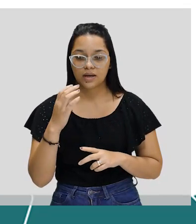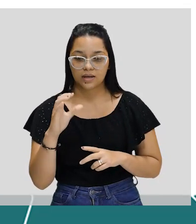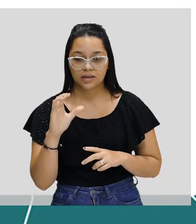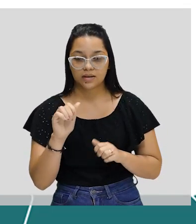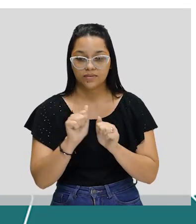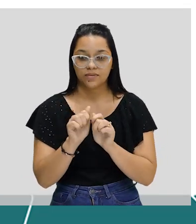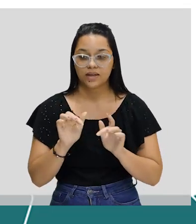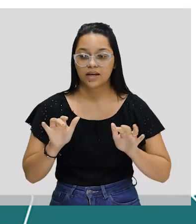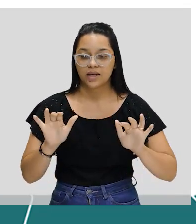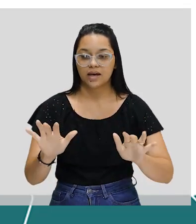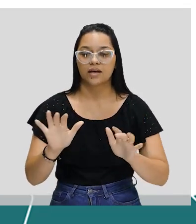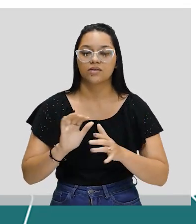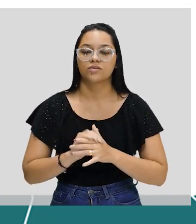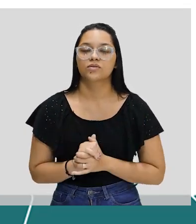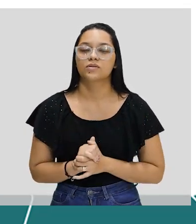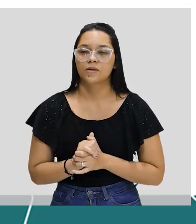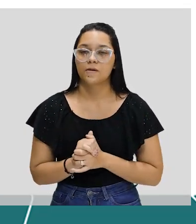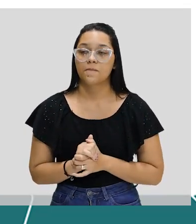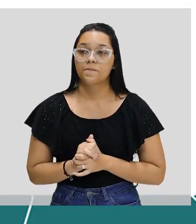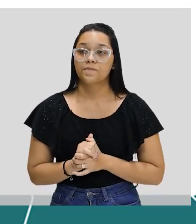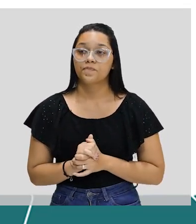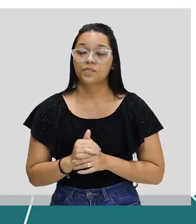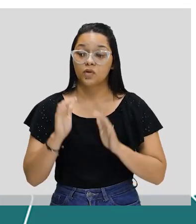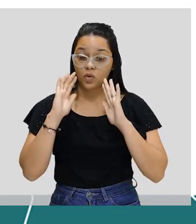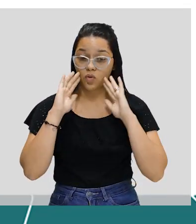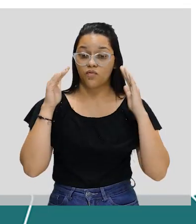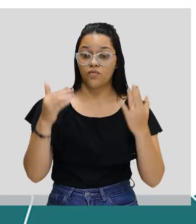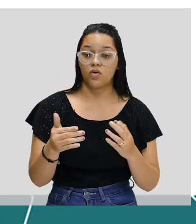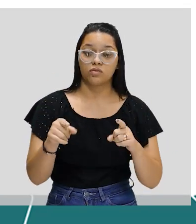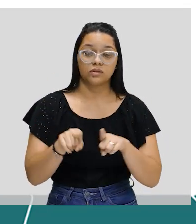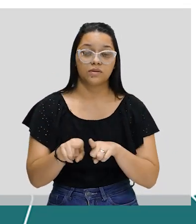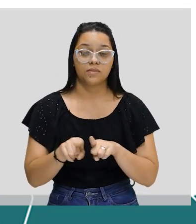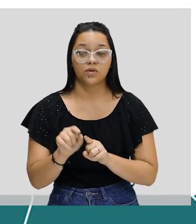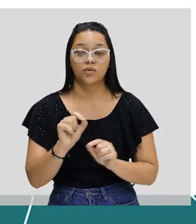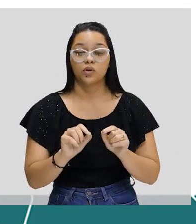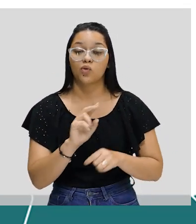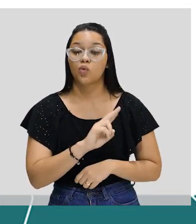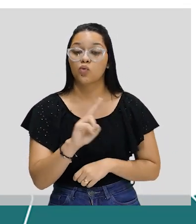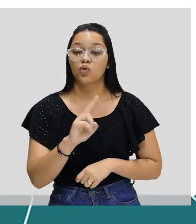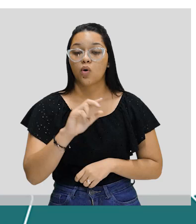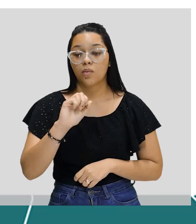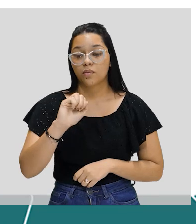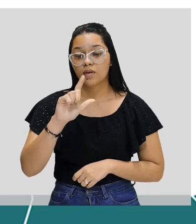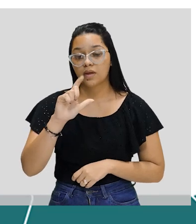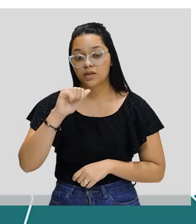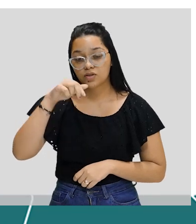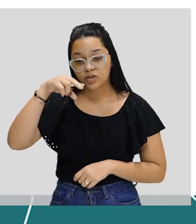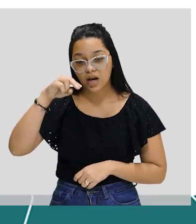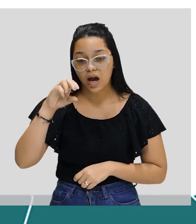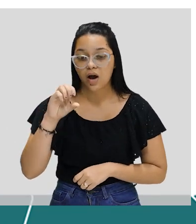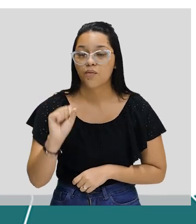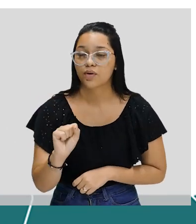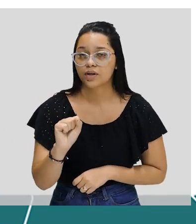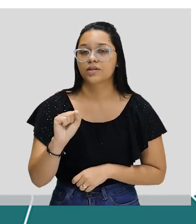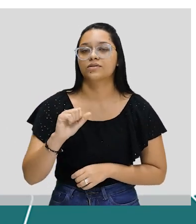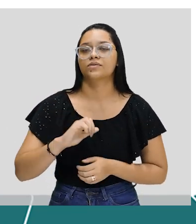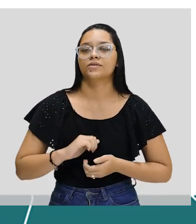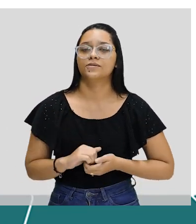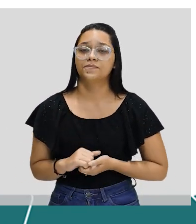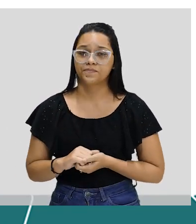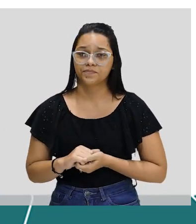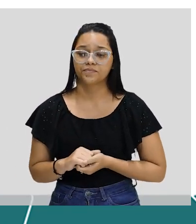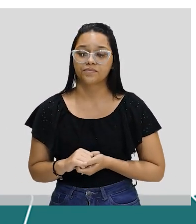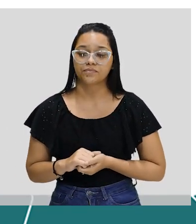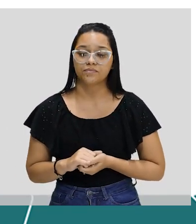hidrocarbonetos ramificados, especificamente a nomenclatura desses